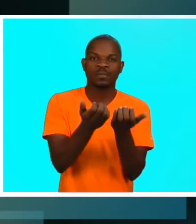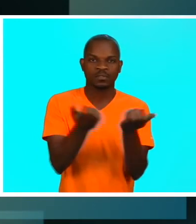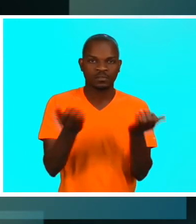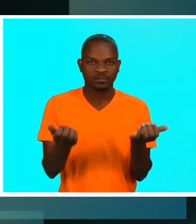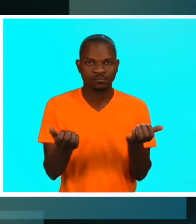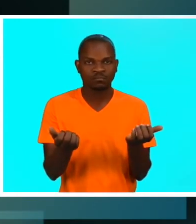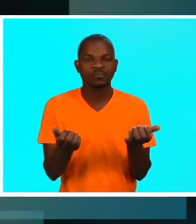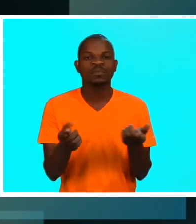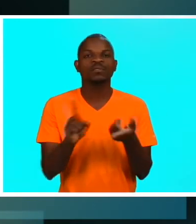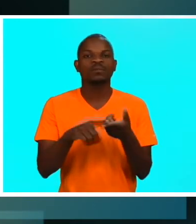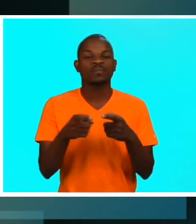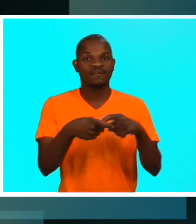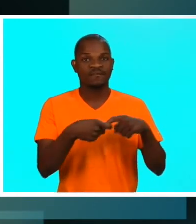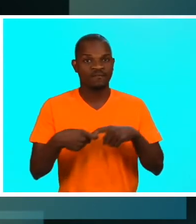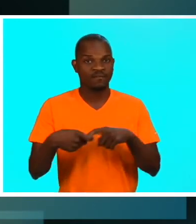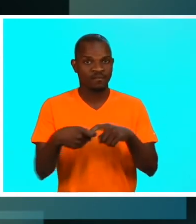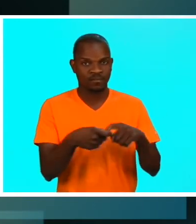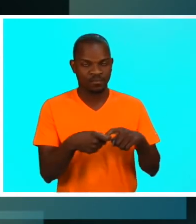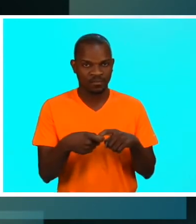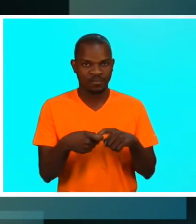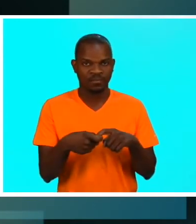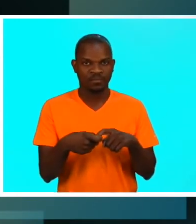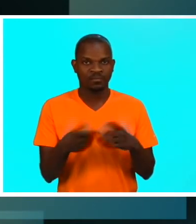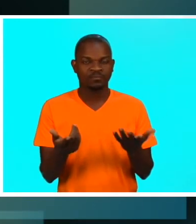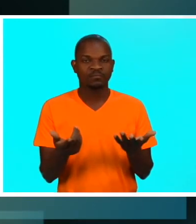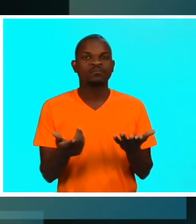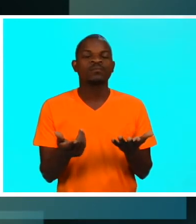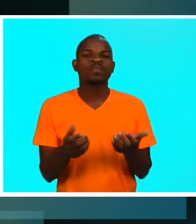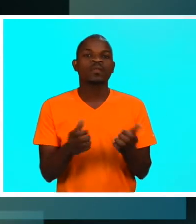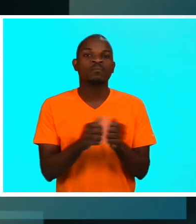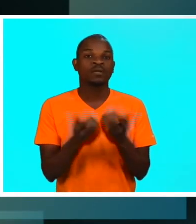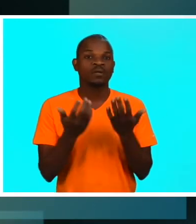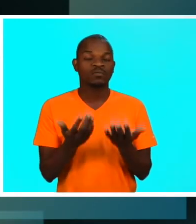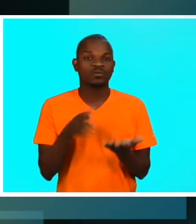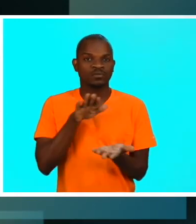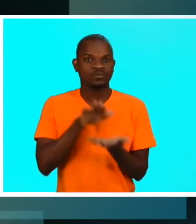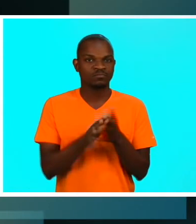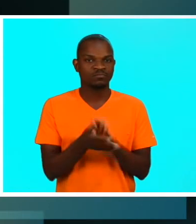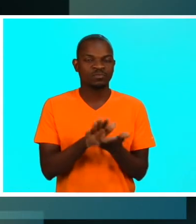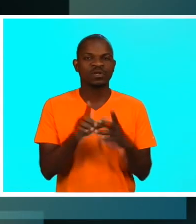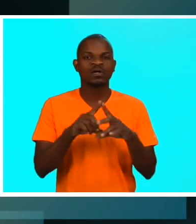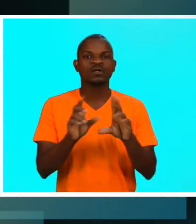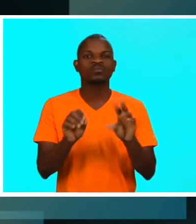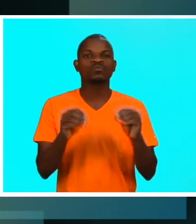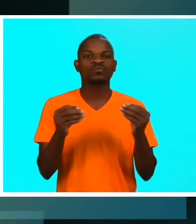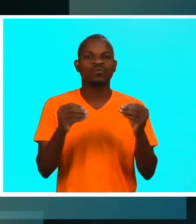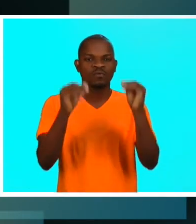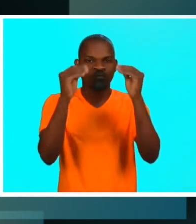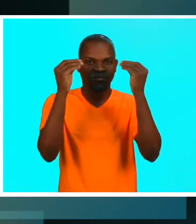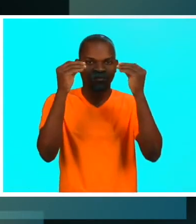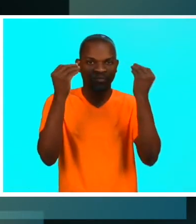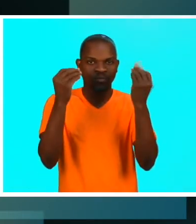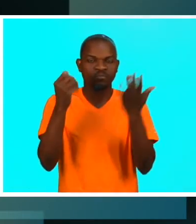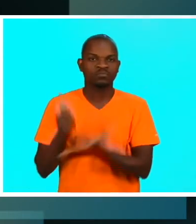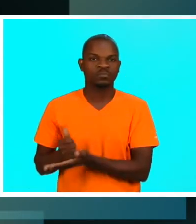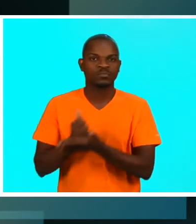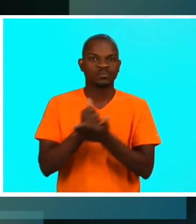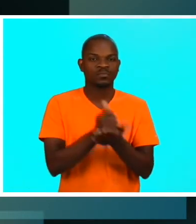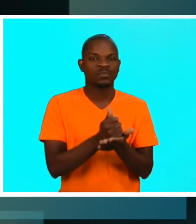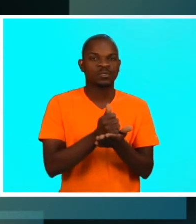a essas famílias que atendem essas crianças. Neste momento, estamos a preparar uma formação de empoderamento